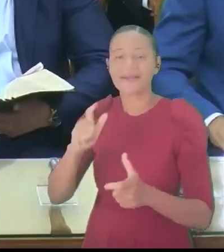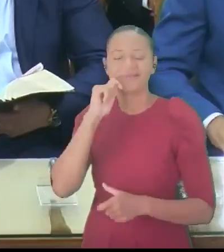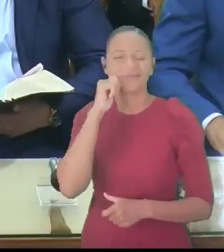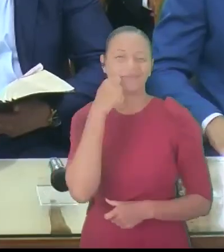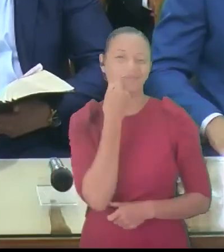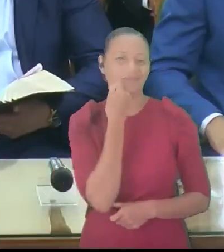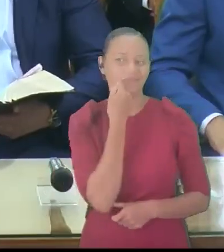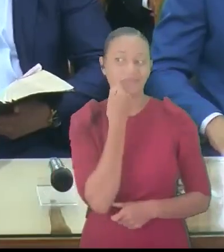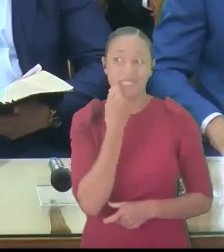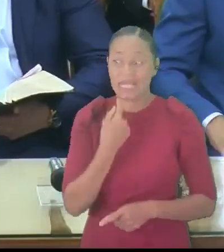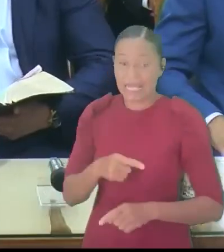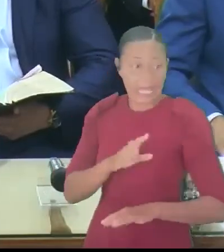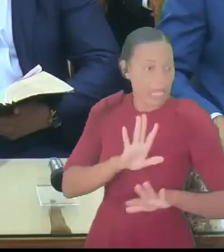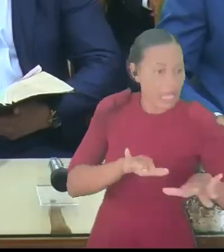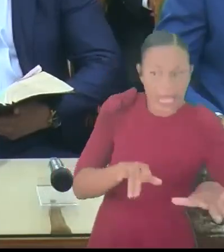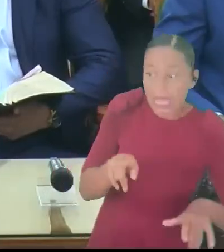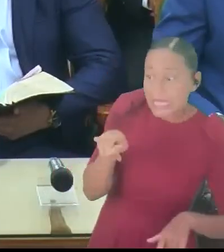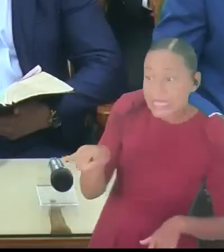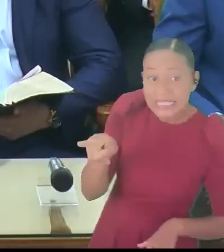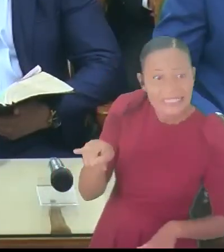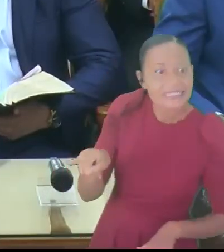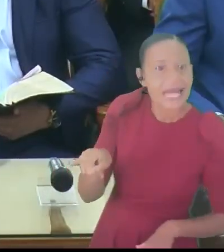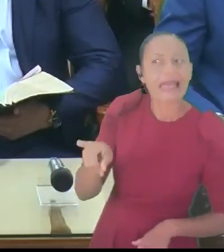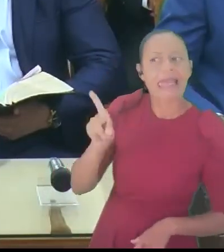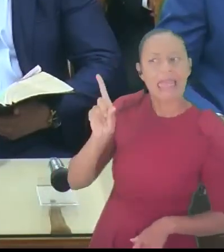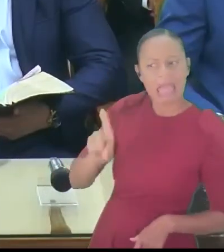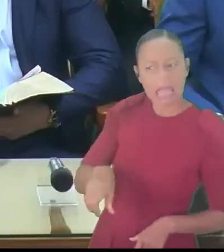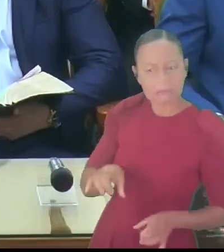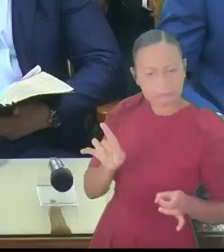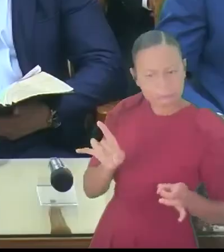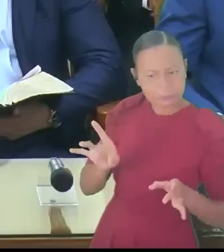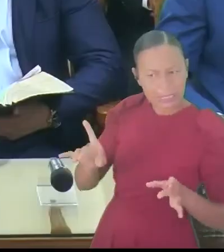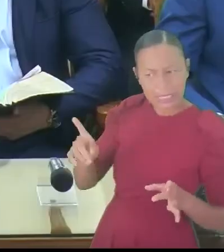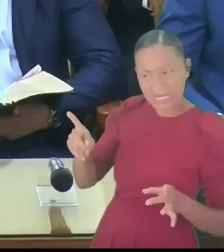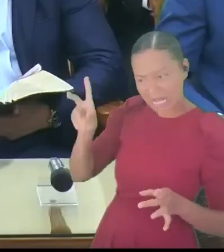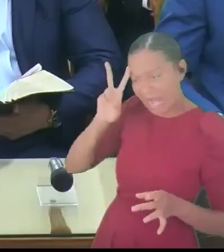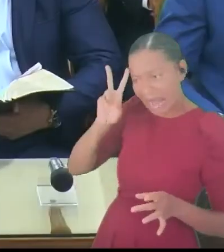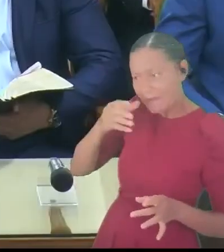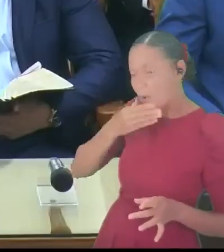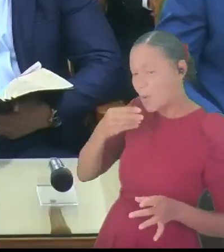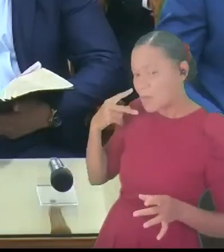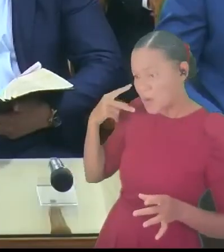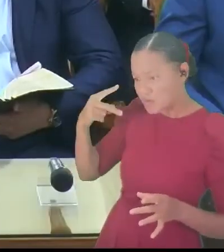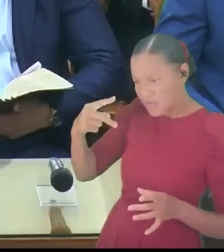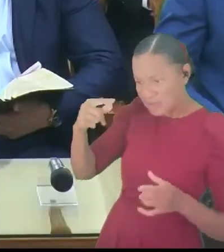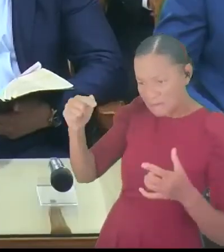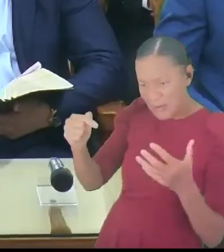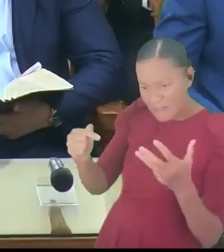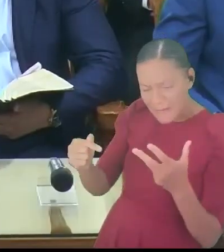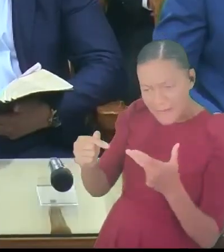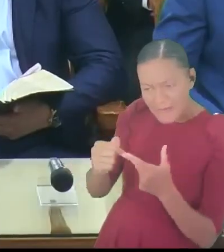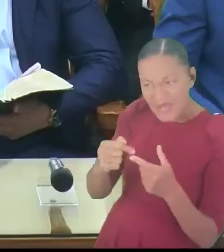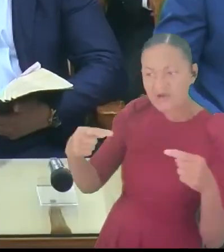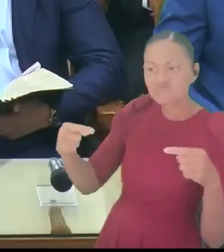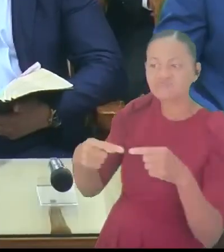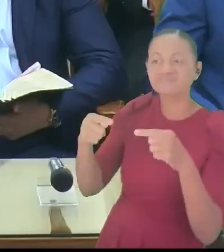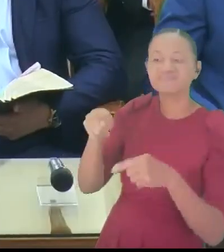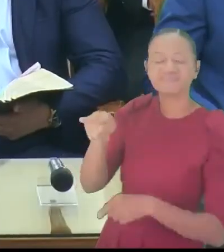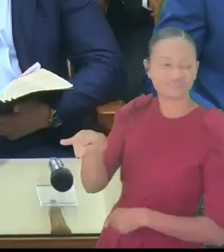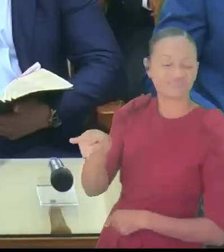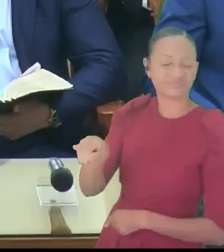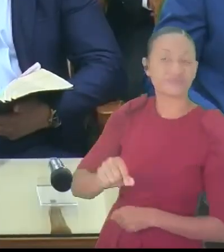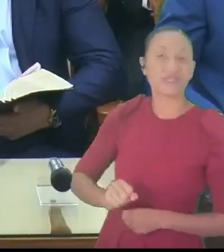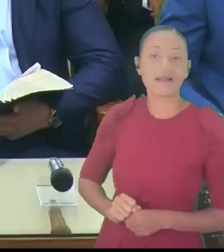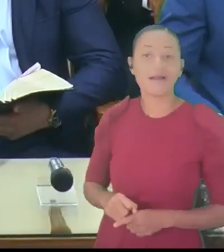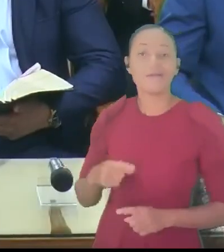pães. Eles disseram: esse aí deve ser o profeta que devia vir ao mundo. Esse profeta, eles estavam se referindo ao